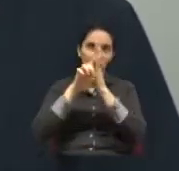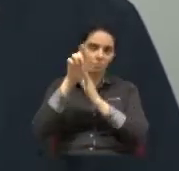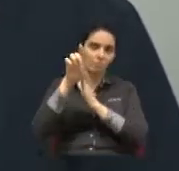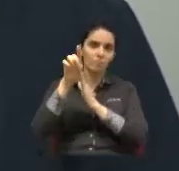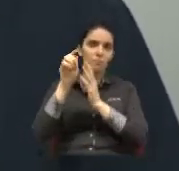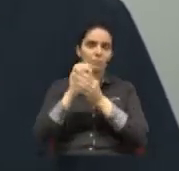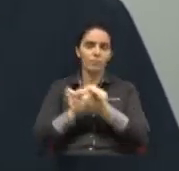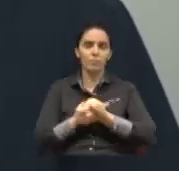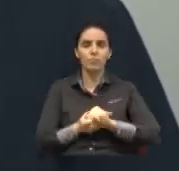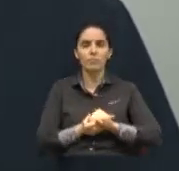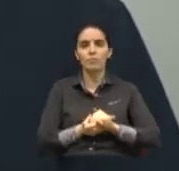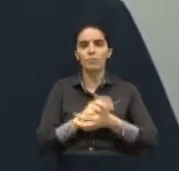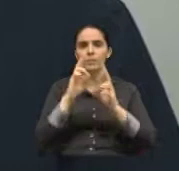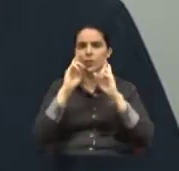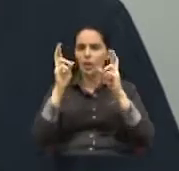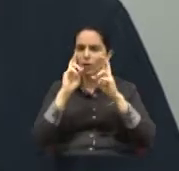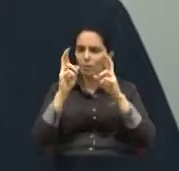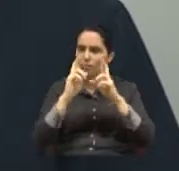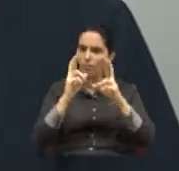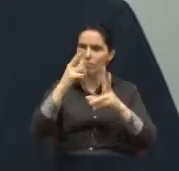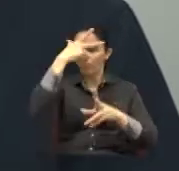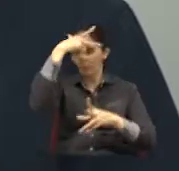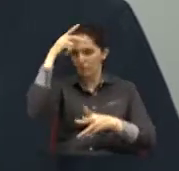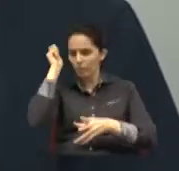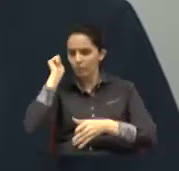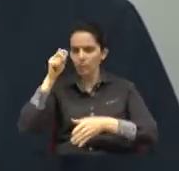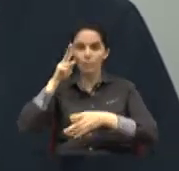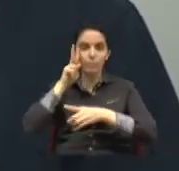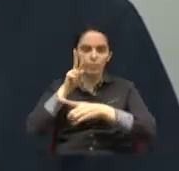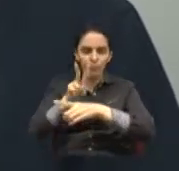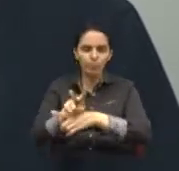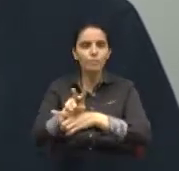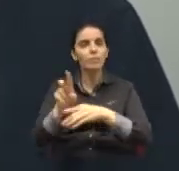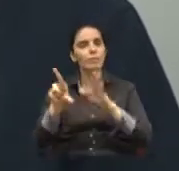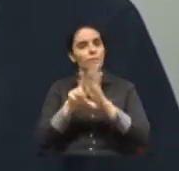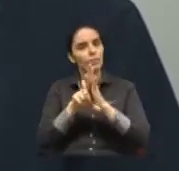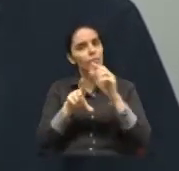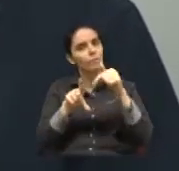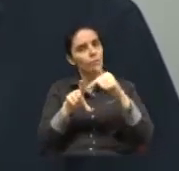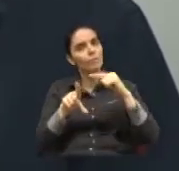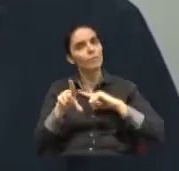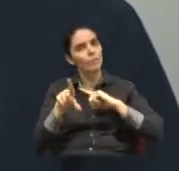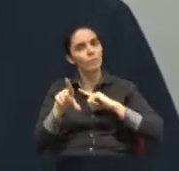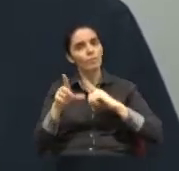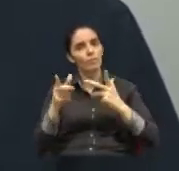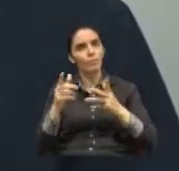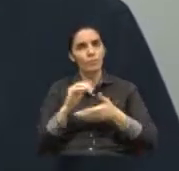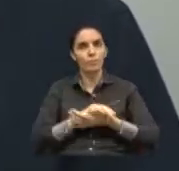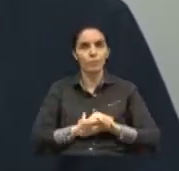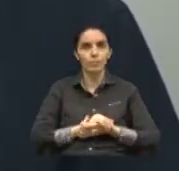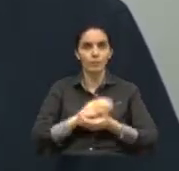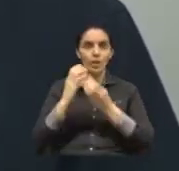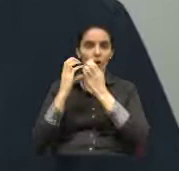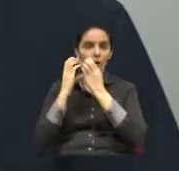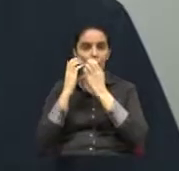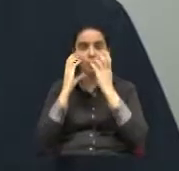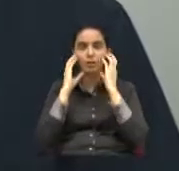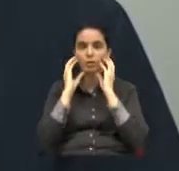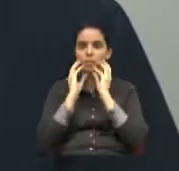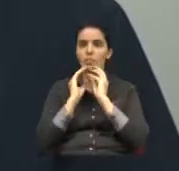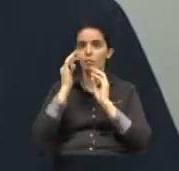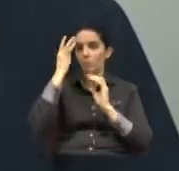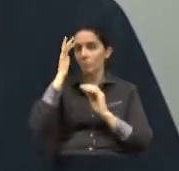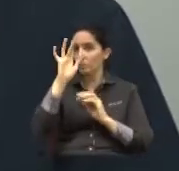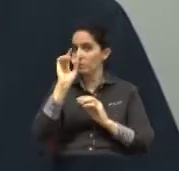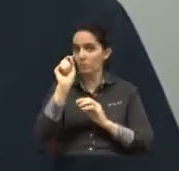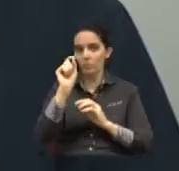que a prefeitura consiga fiscalizar essa lei já existente. Não lembro de quem é a lei. De 2011, da